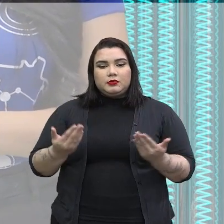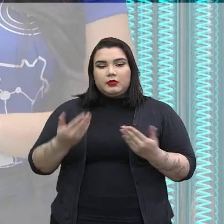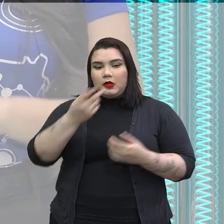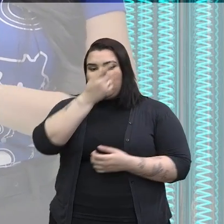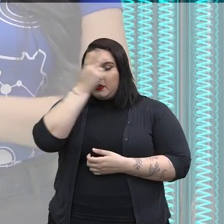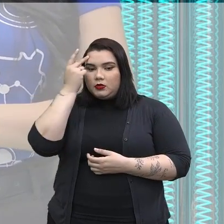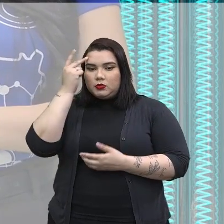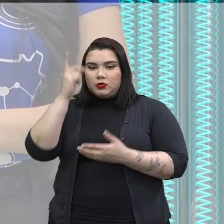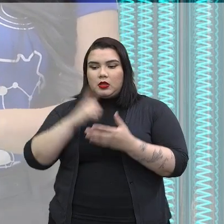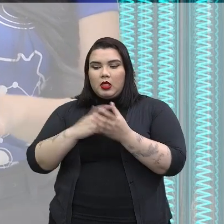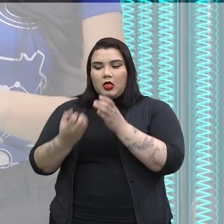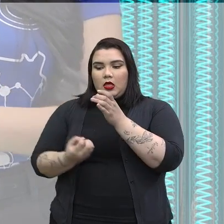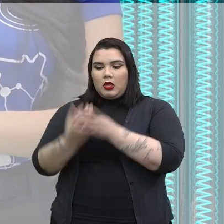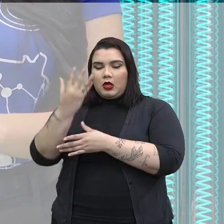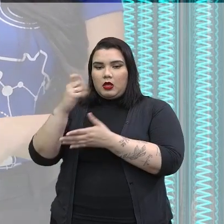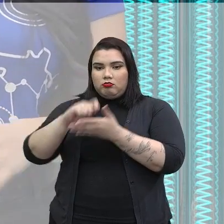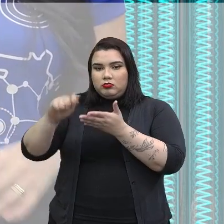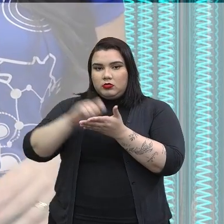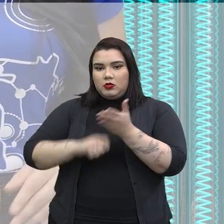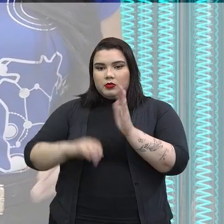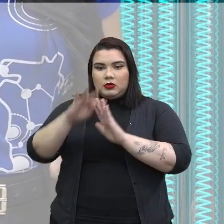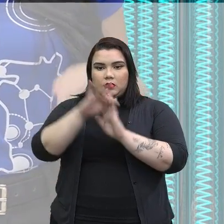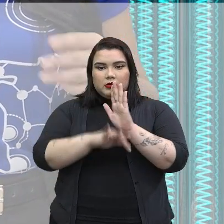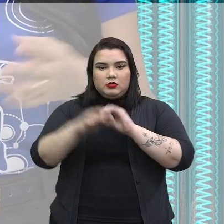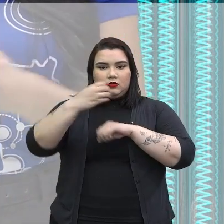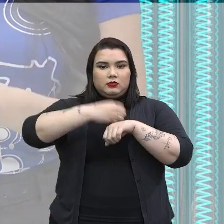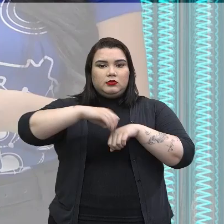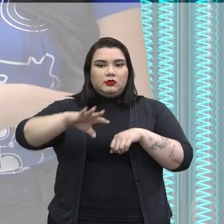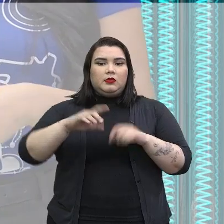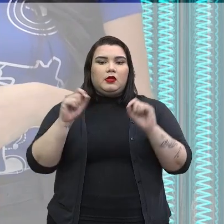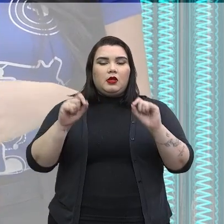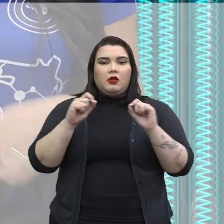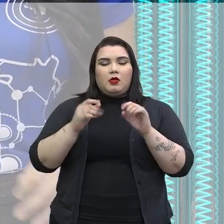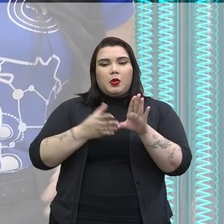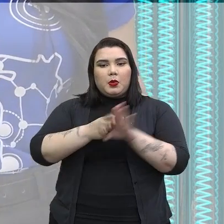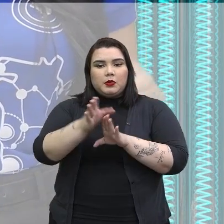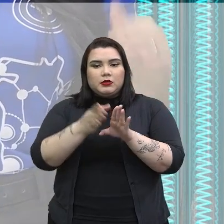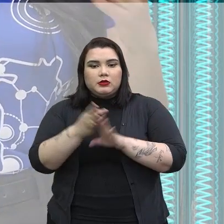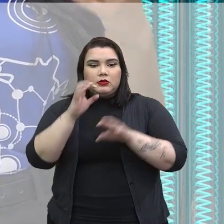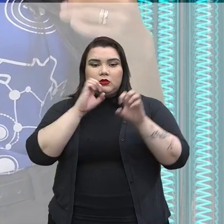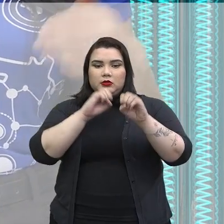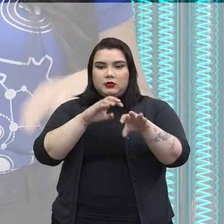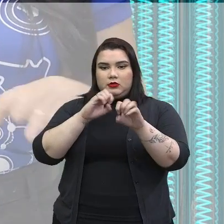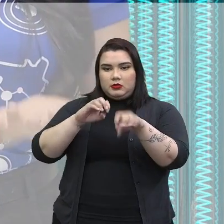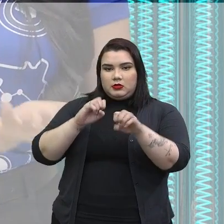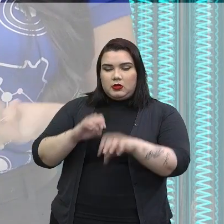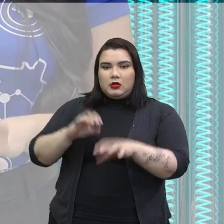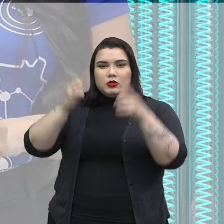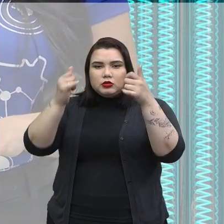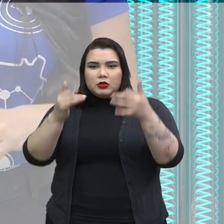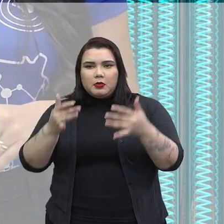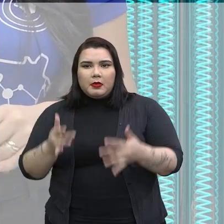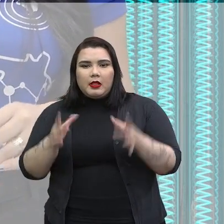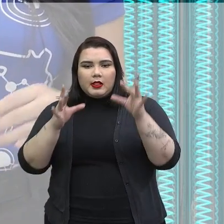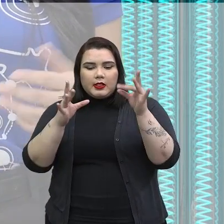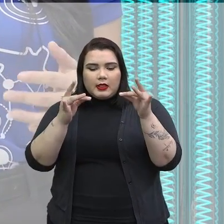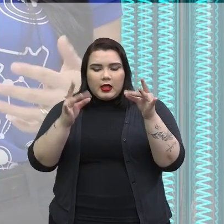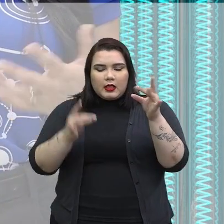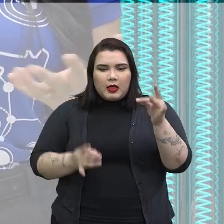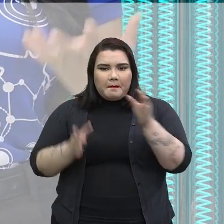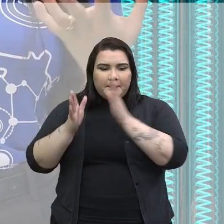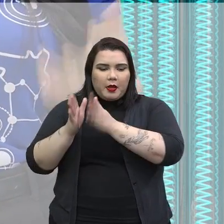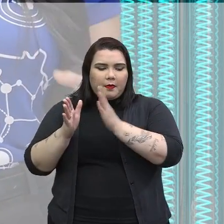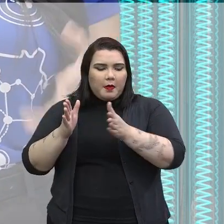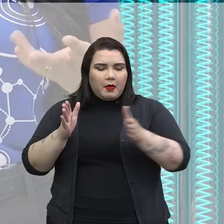escreve um texto injuntivo é esse, é orientar, ensinar, dar o passo a passo de alguma coisa, né? Ou